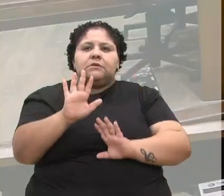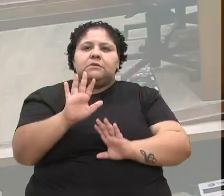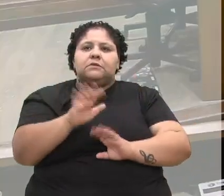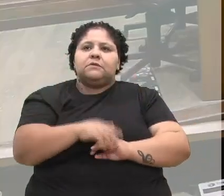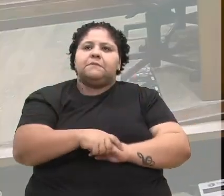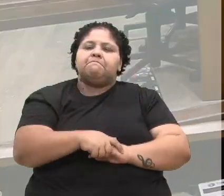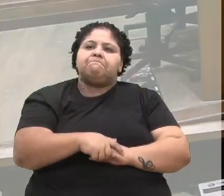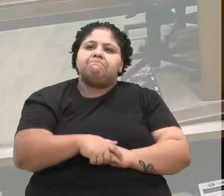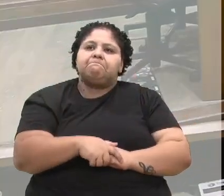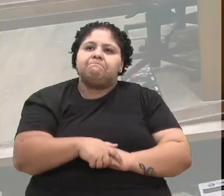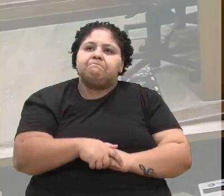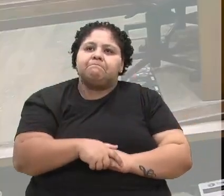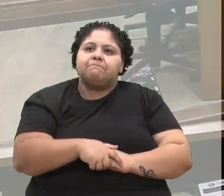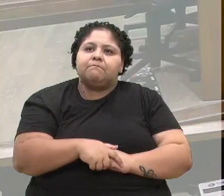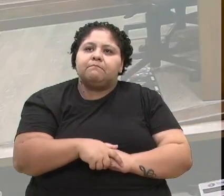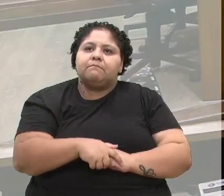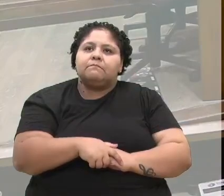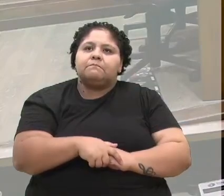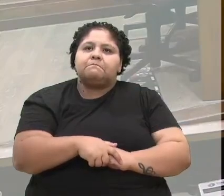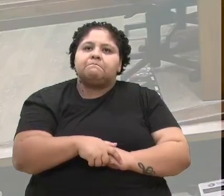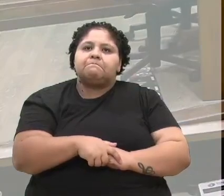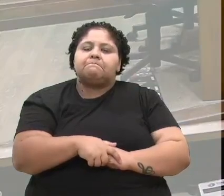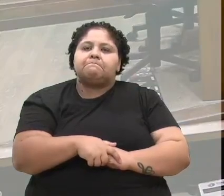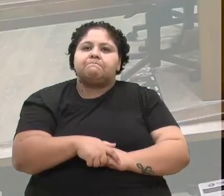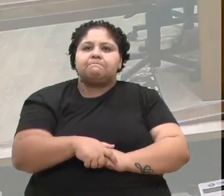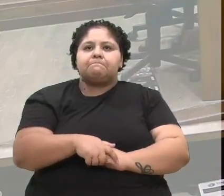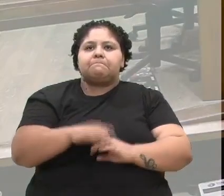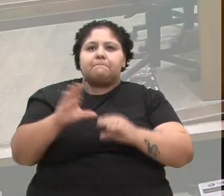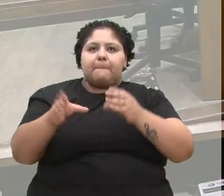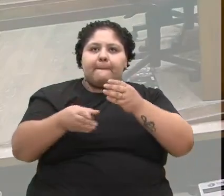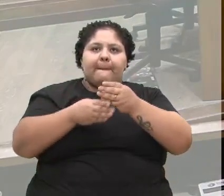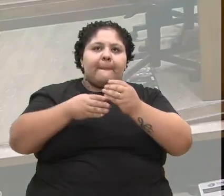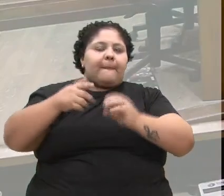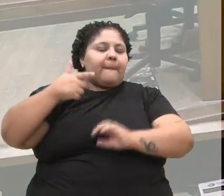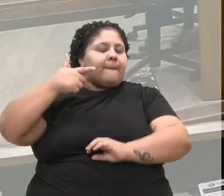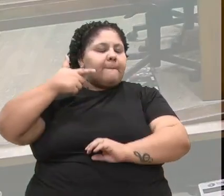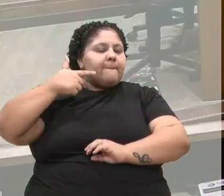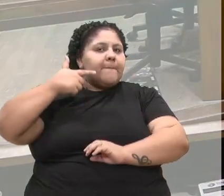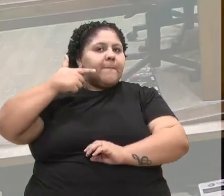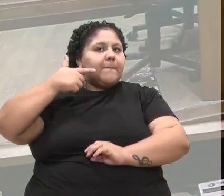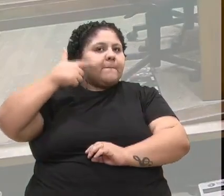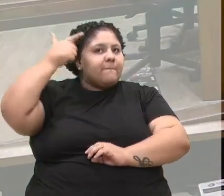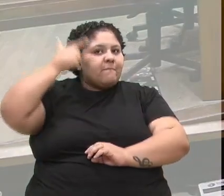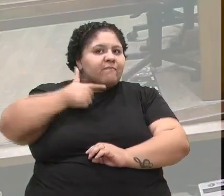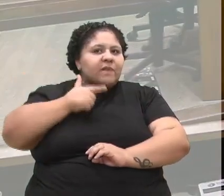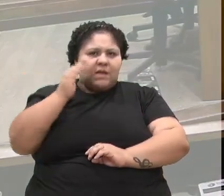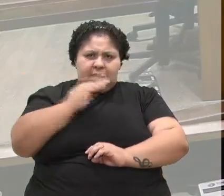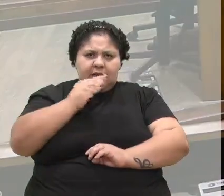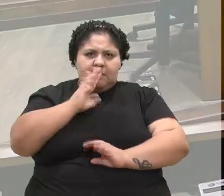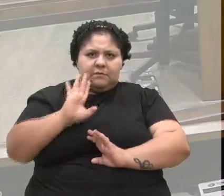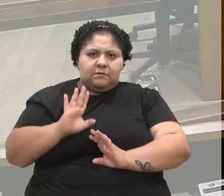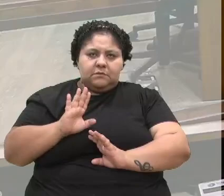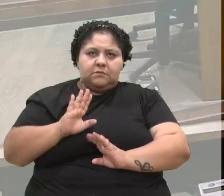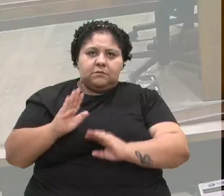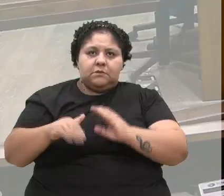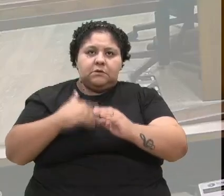lá, vereador Cadori. Não, o vereador do... Tá, vereador Lucas. O vereador Fantinel, bem rapidamente. Quando eu fui